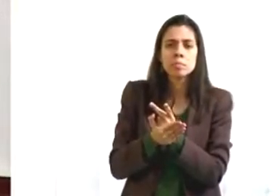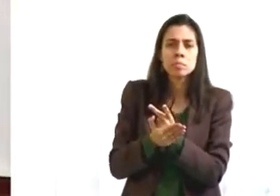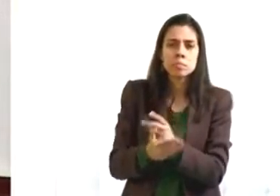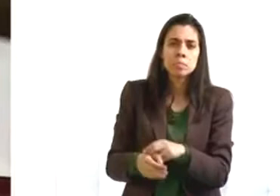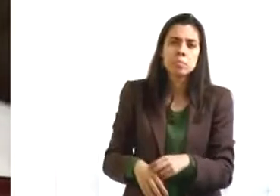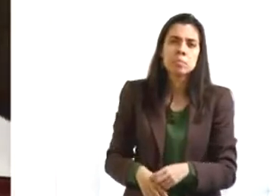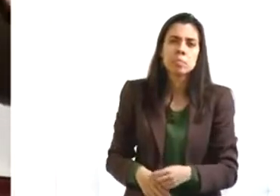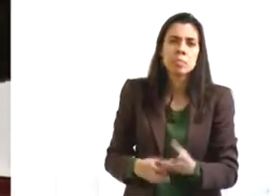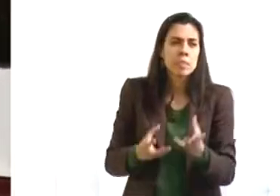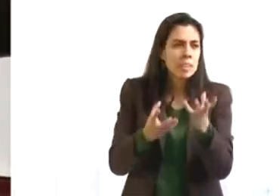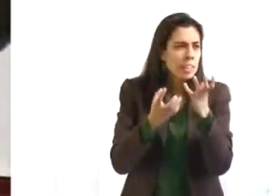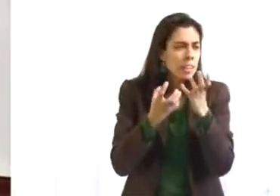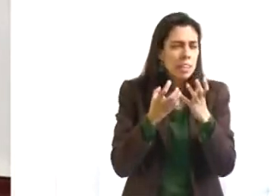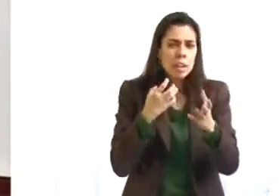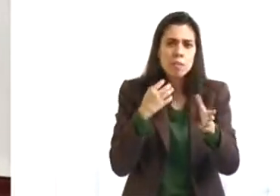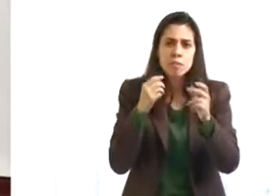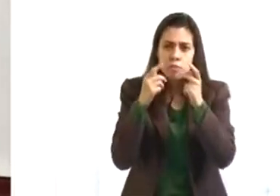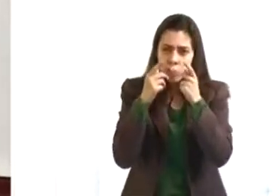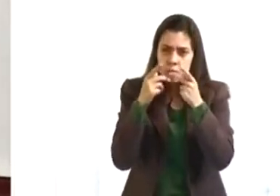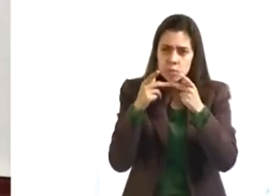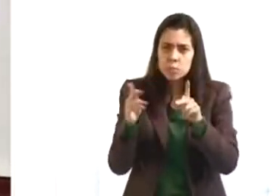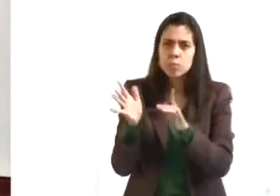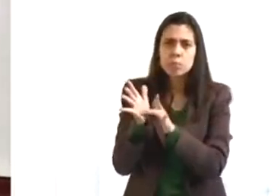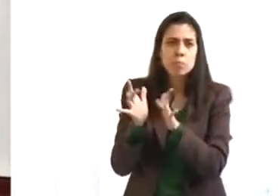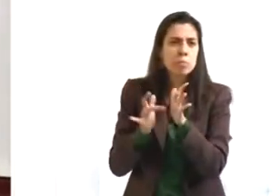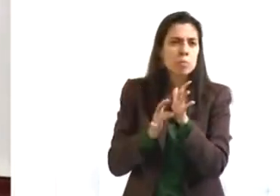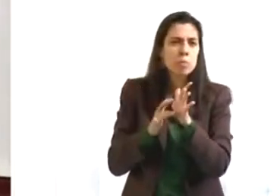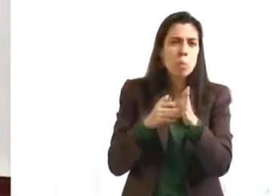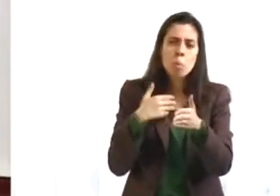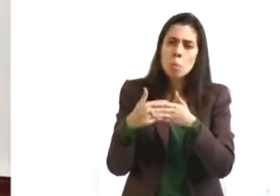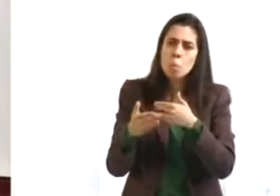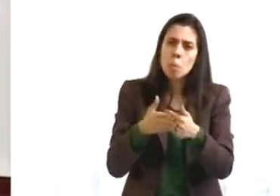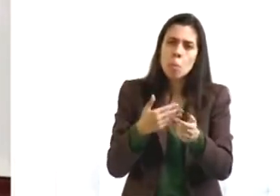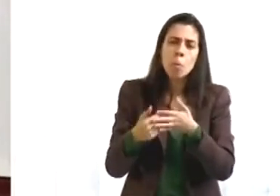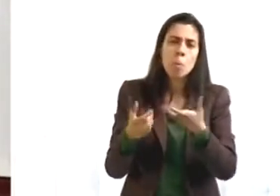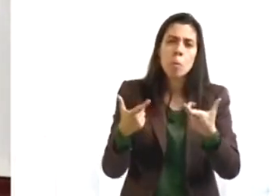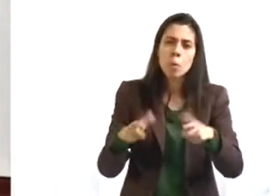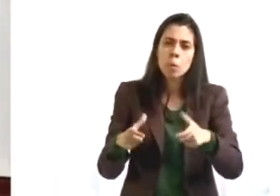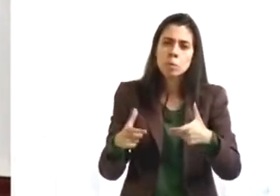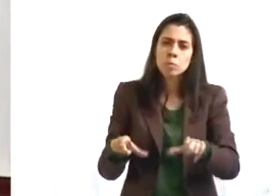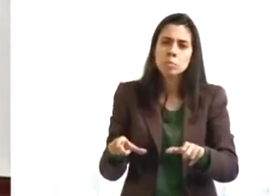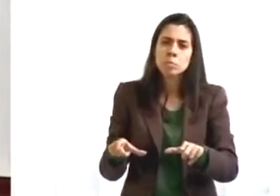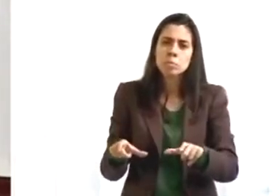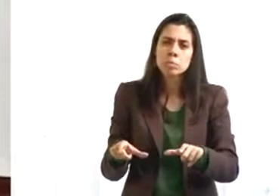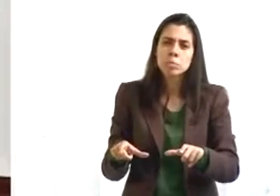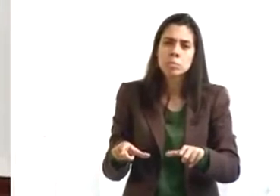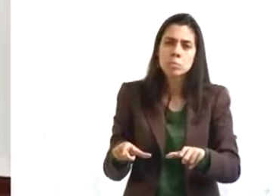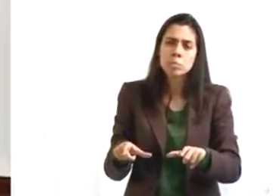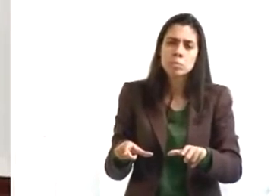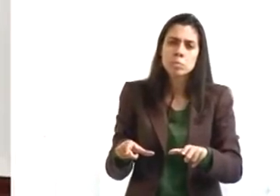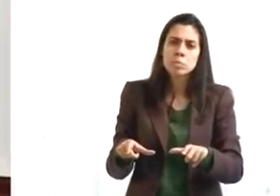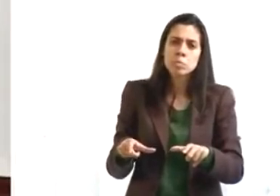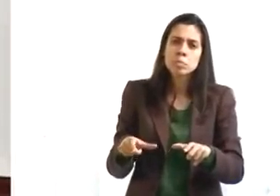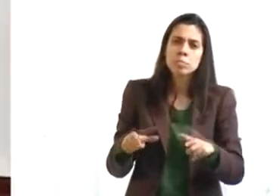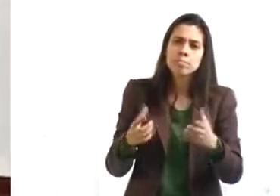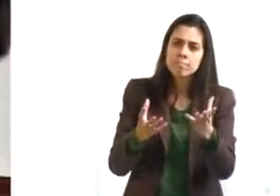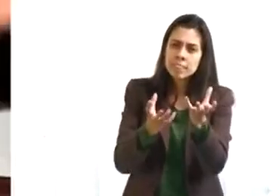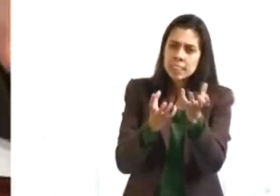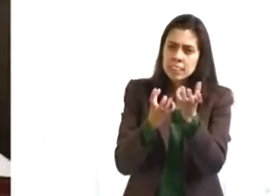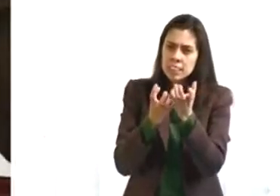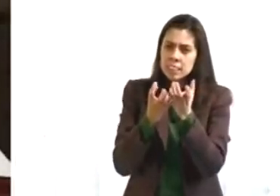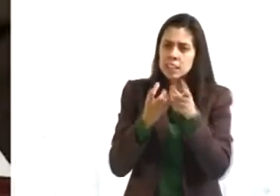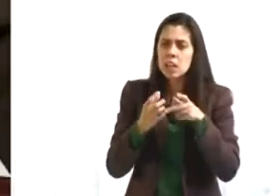nos levar, no meio das multidões, em lugares públicos. Certamente Filipe desejaria continuar pregando o evangelho pelas